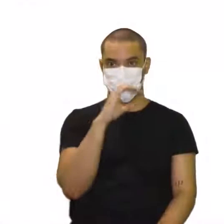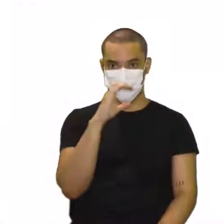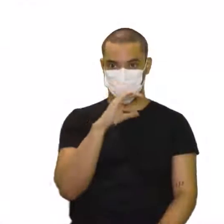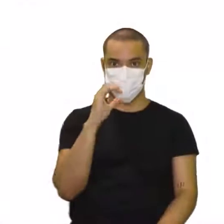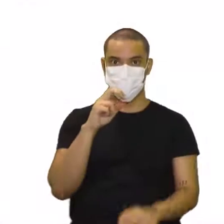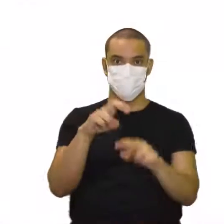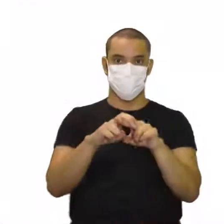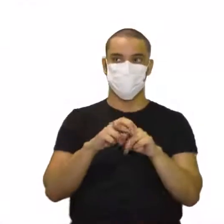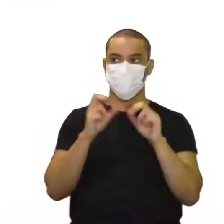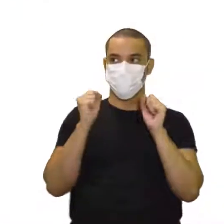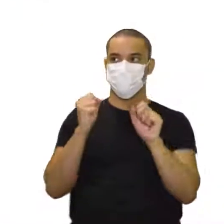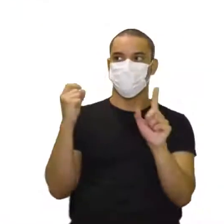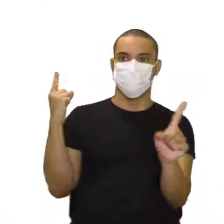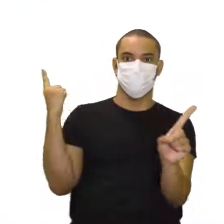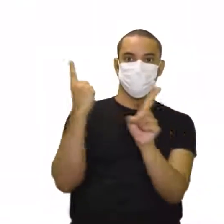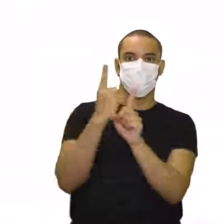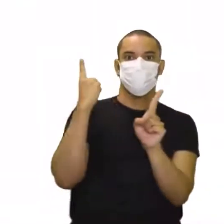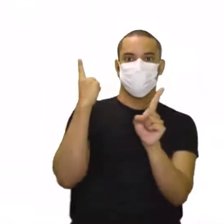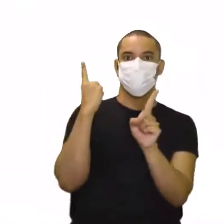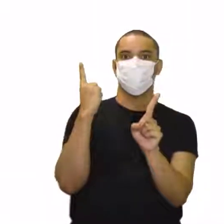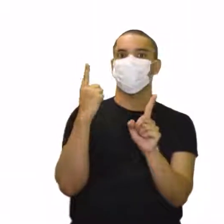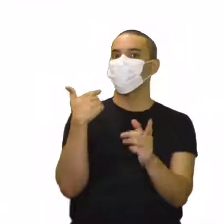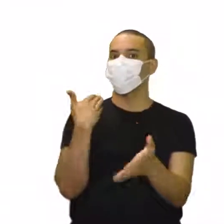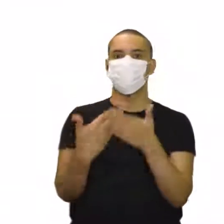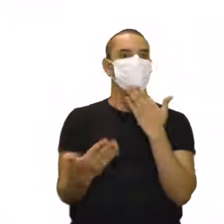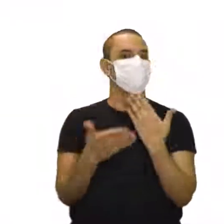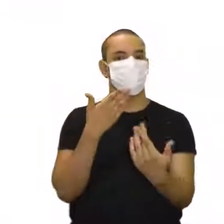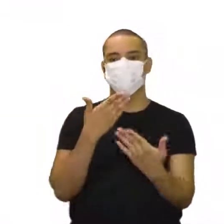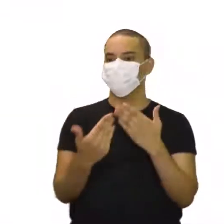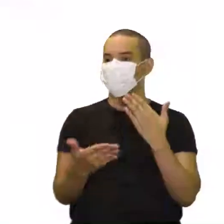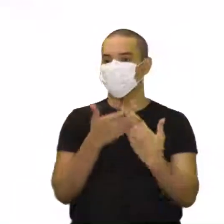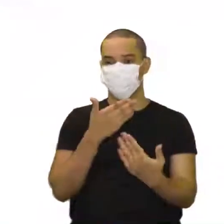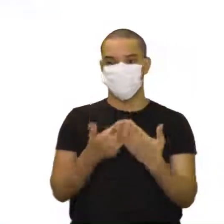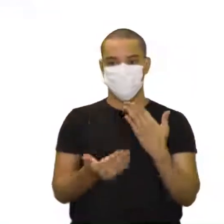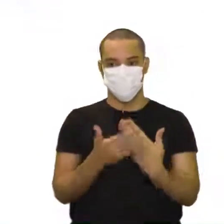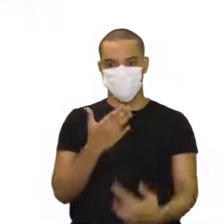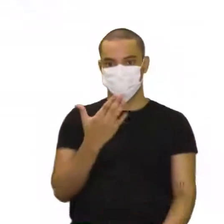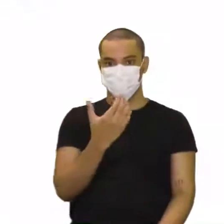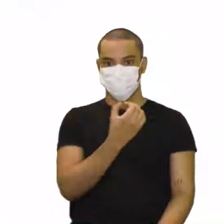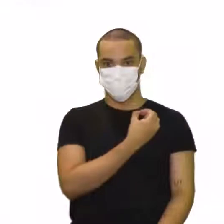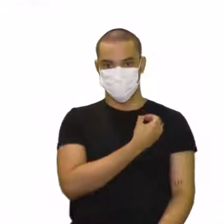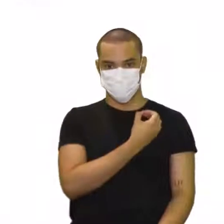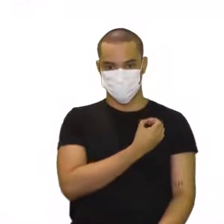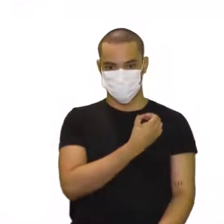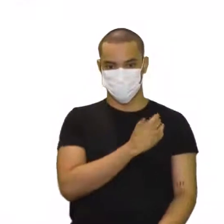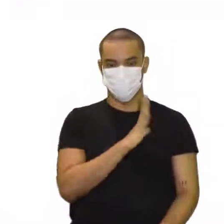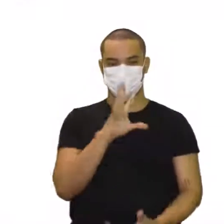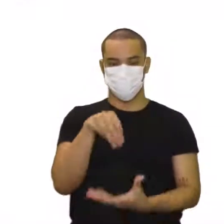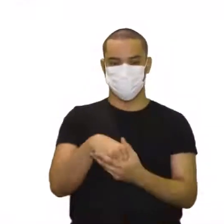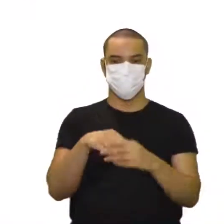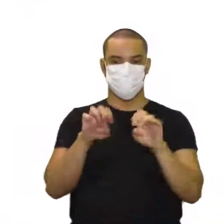posso achar qualquer valor dessa equação.